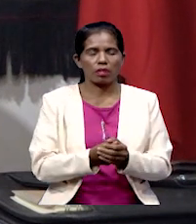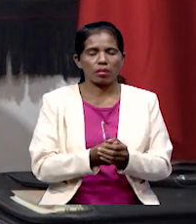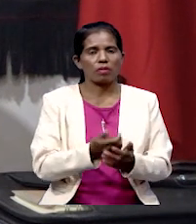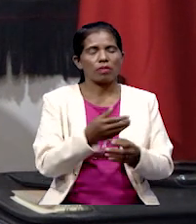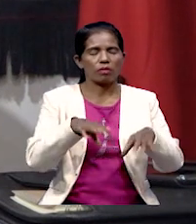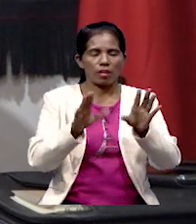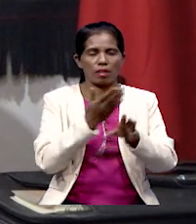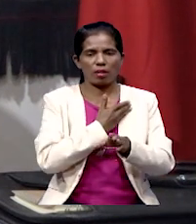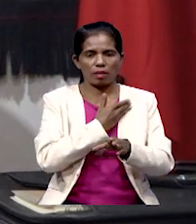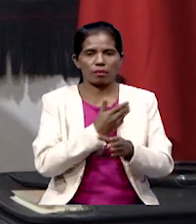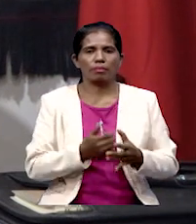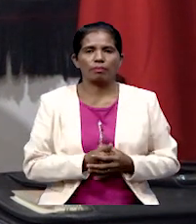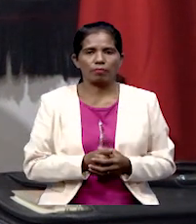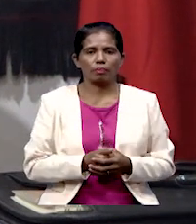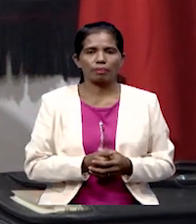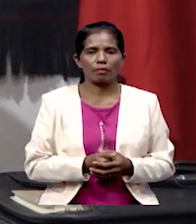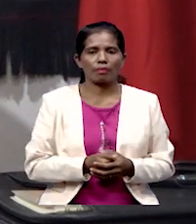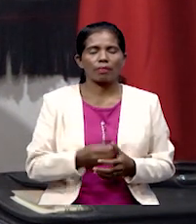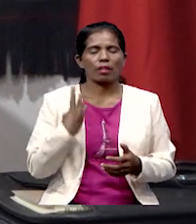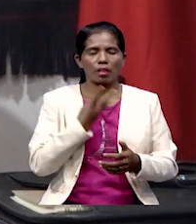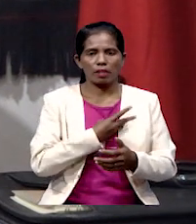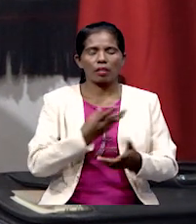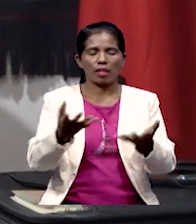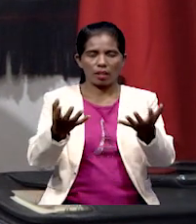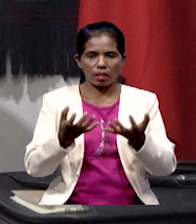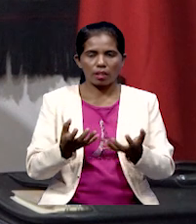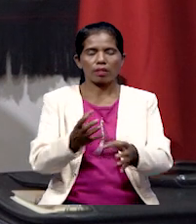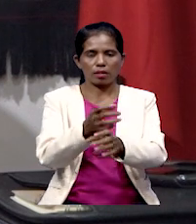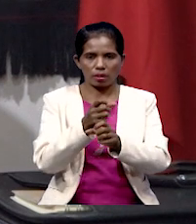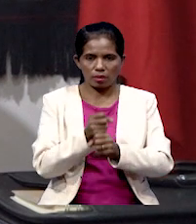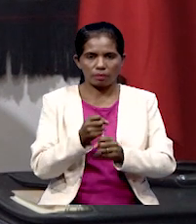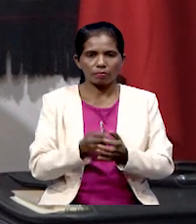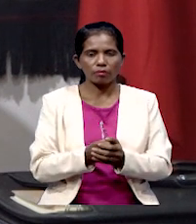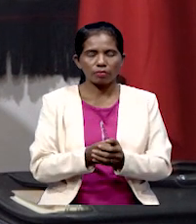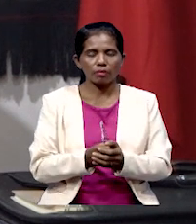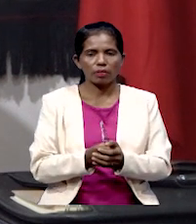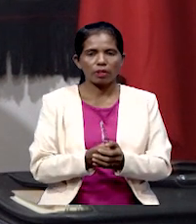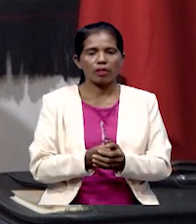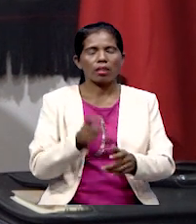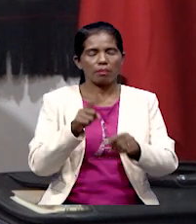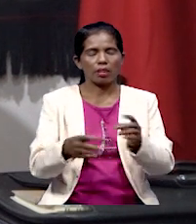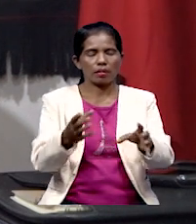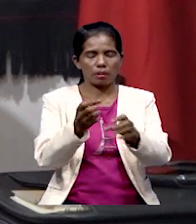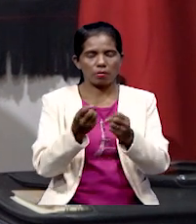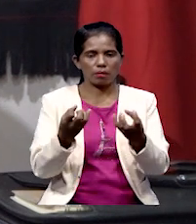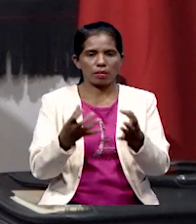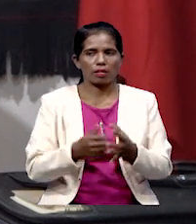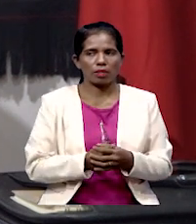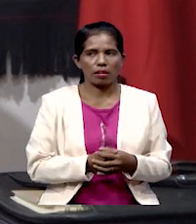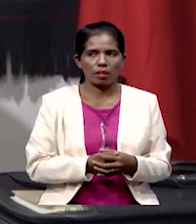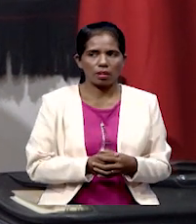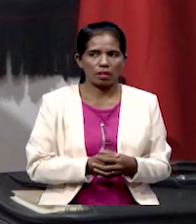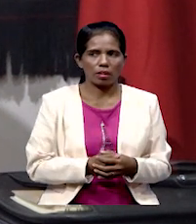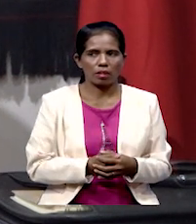zona. Então, né, ita a cara, simo, ita simo dit, naran que a bela simo barak, porque às vezes estoque tia, de repente a caminha,